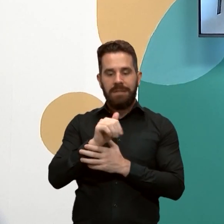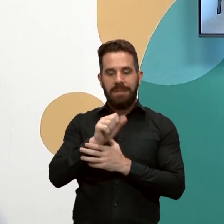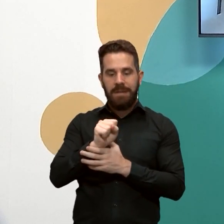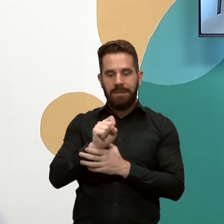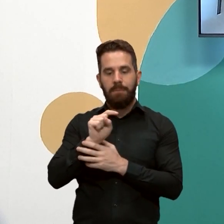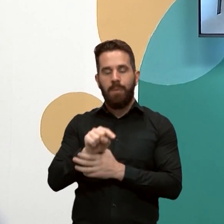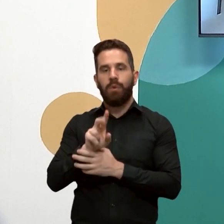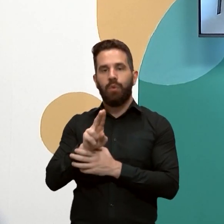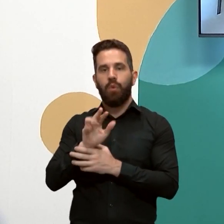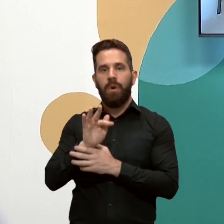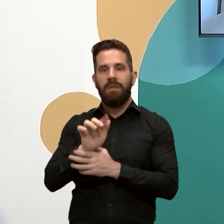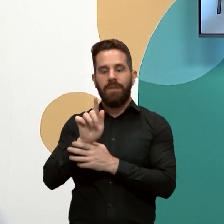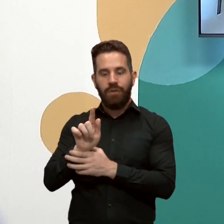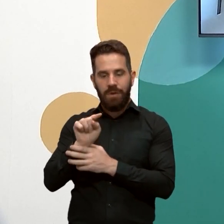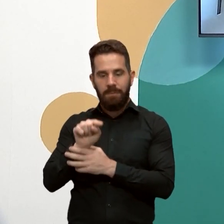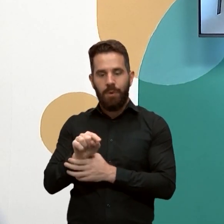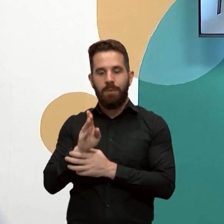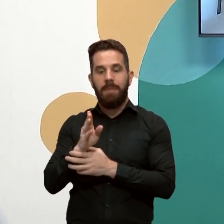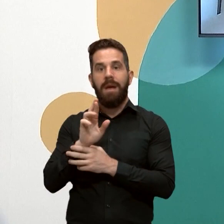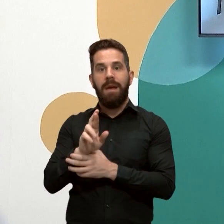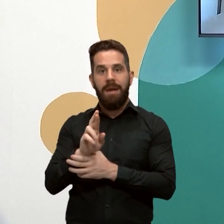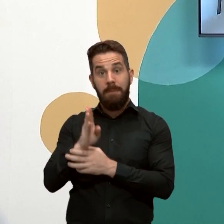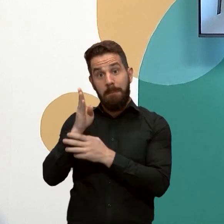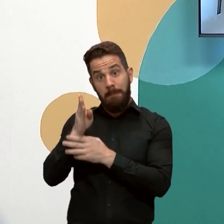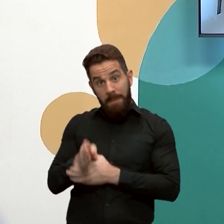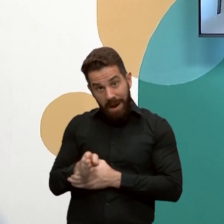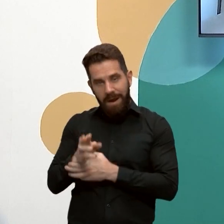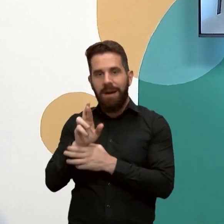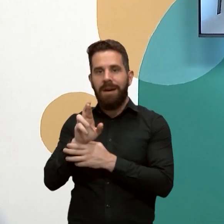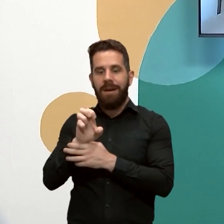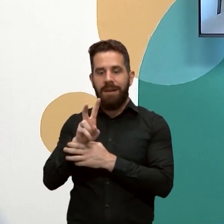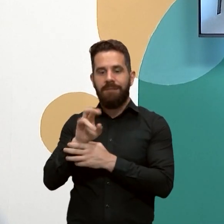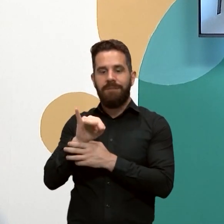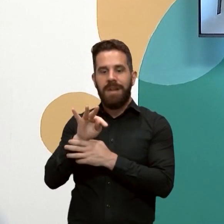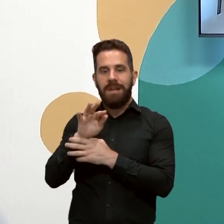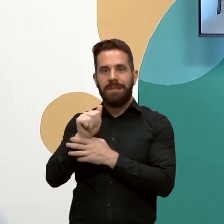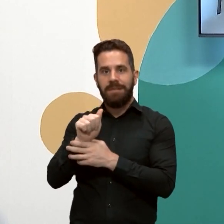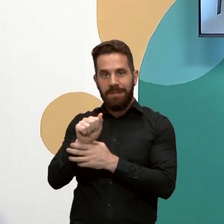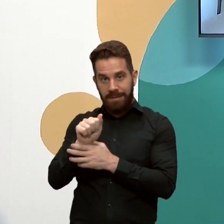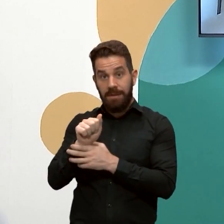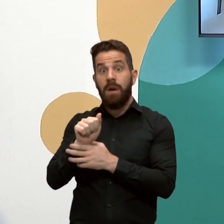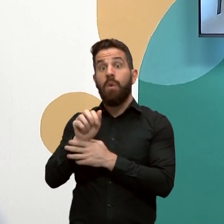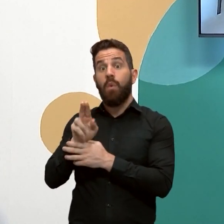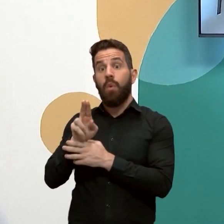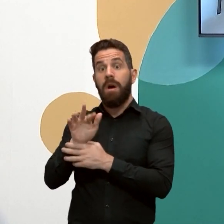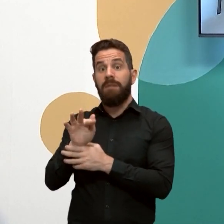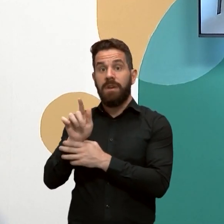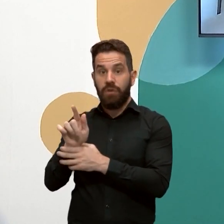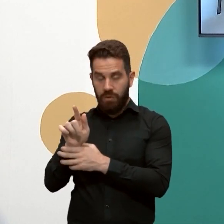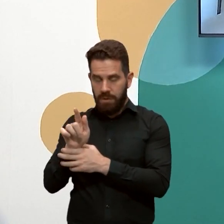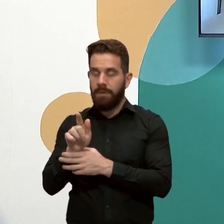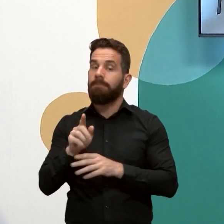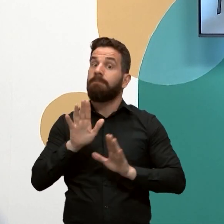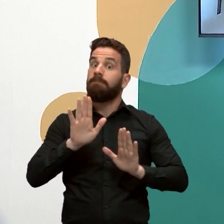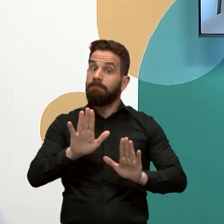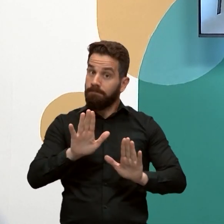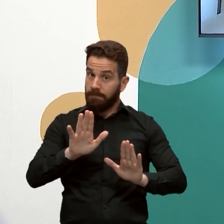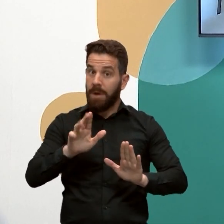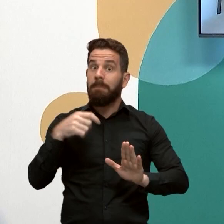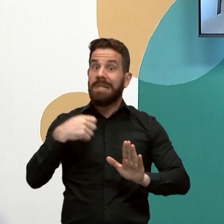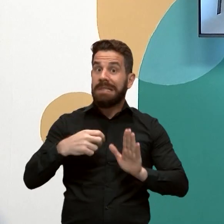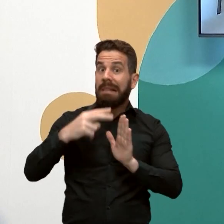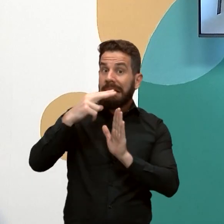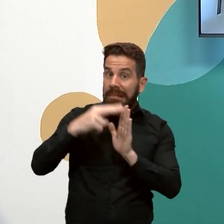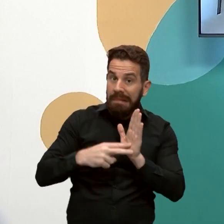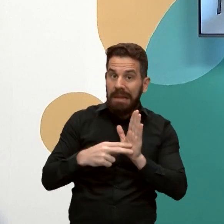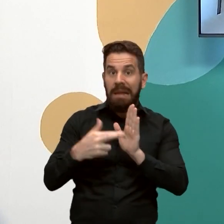www.revistas.ufg.br/revista UFG, vai aparecer aqui, né? E ler as regras, gente, as regras de submissão são importantes, por favor, atenção a isso,